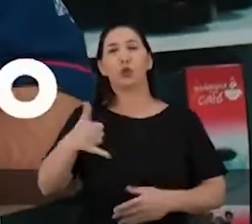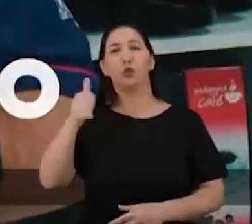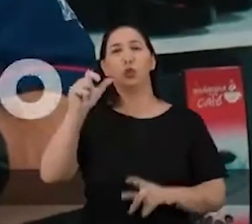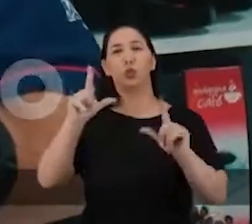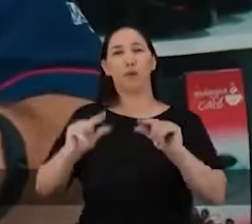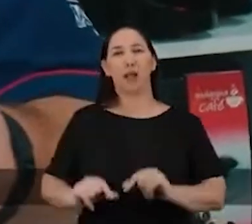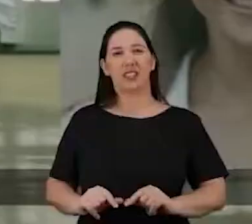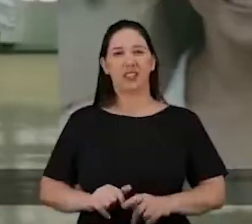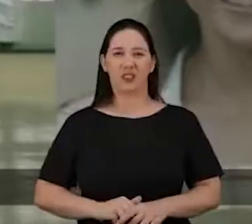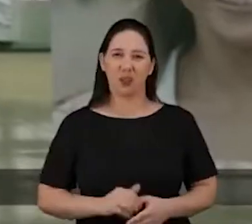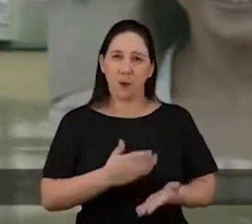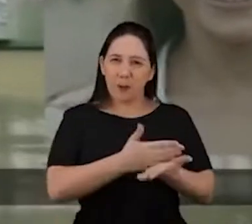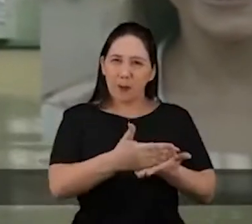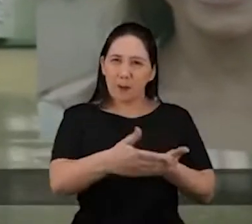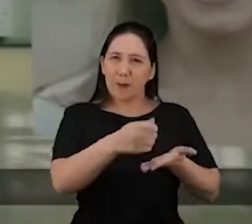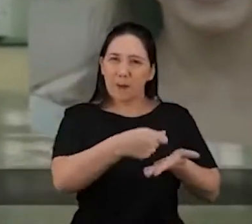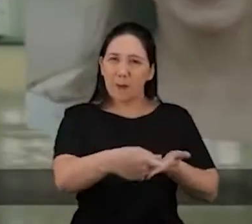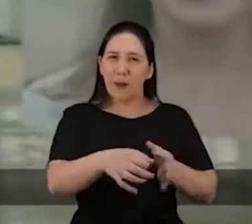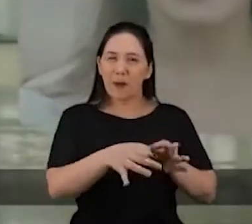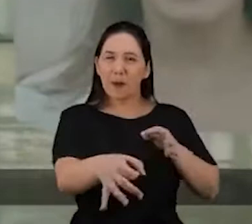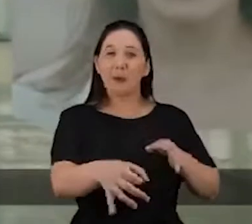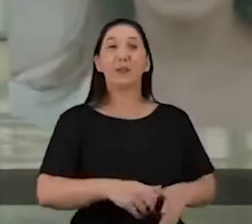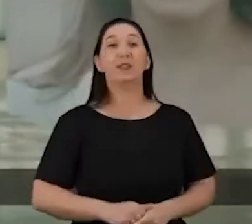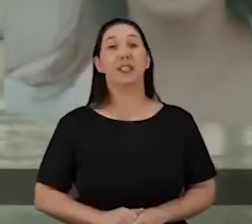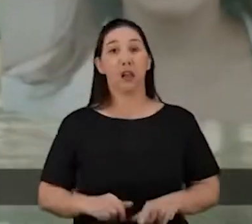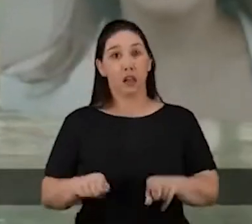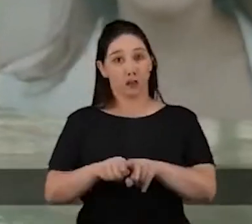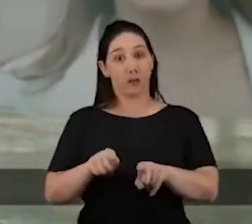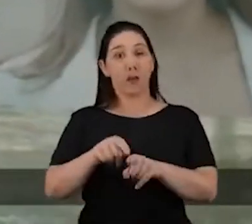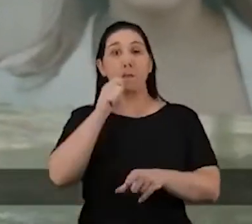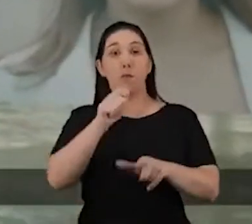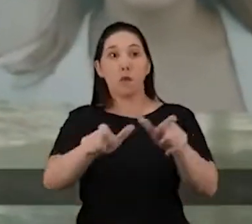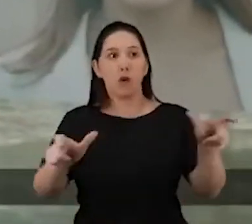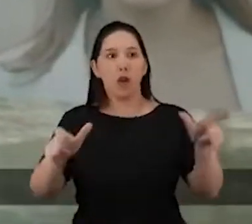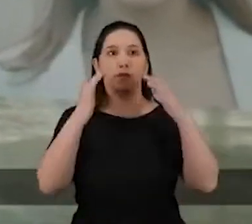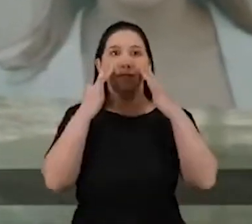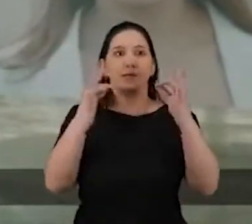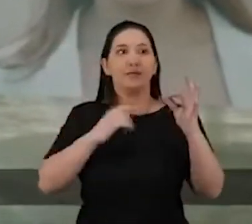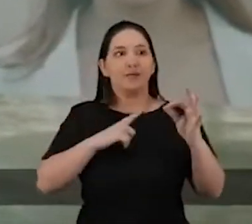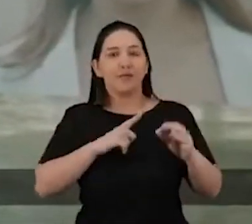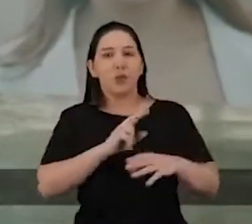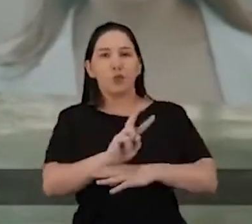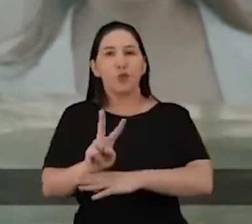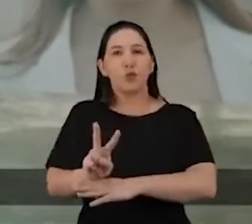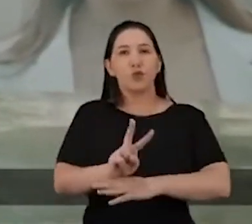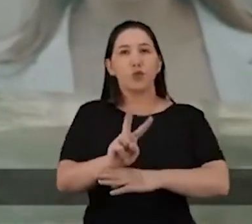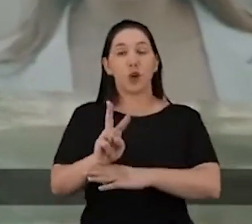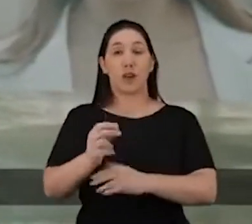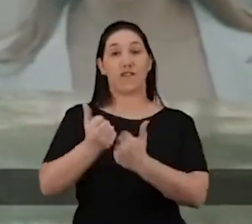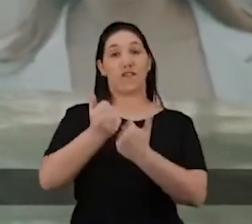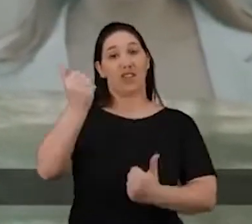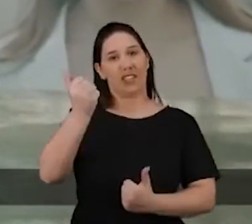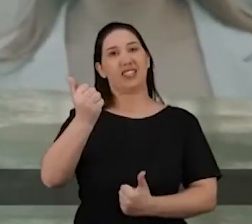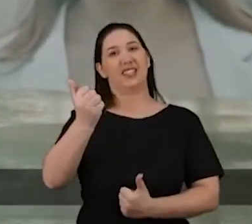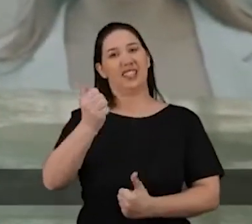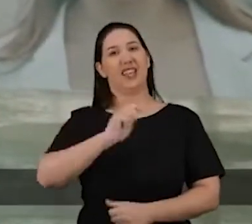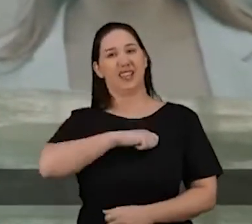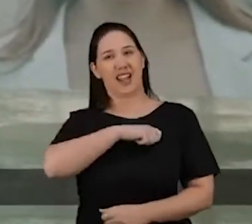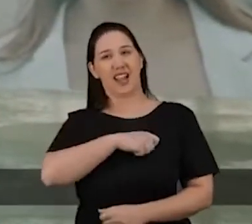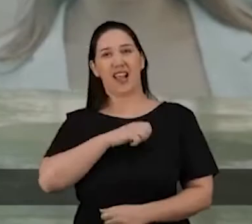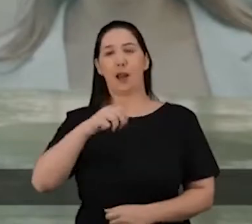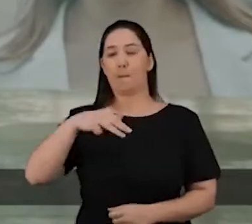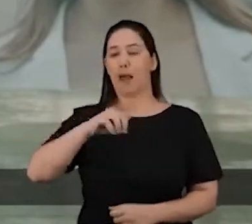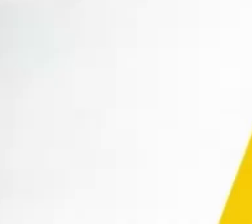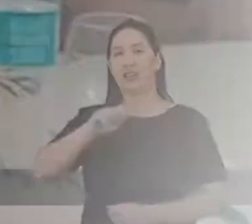juros baixos. Também as mulheres vão ter cuidado e atenção no governo do Jorginho e da vice-governadora, a